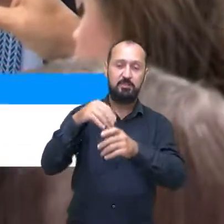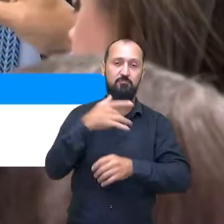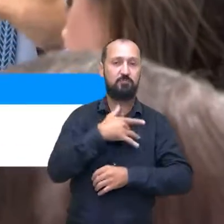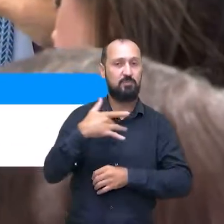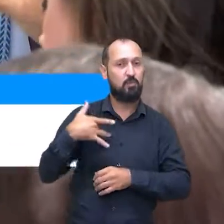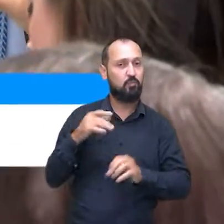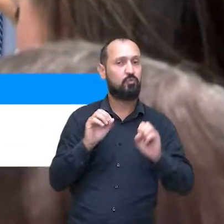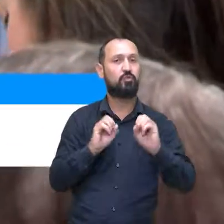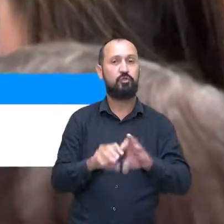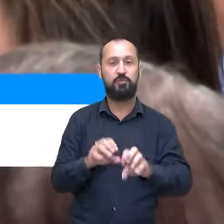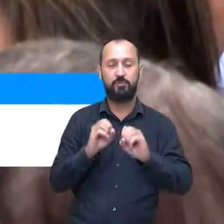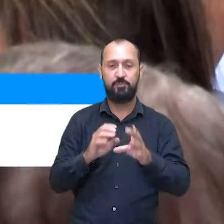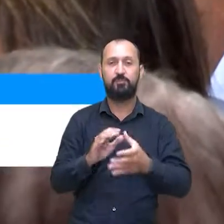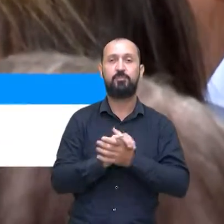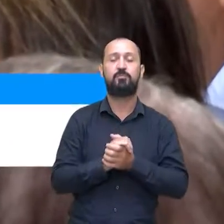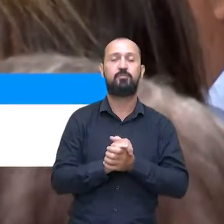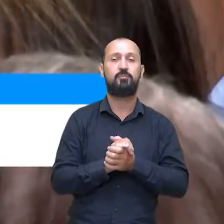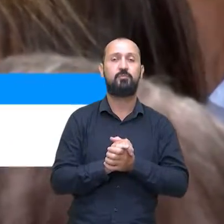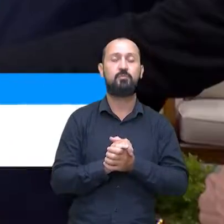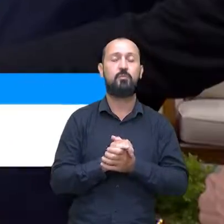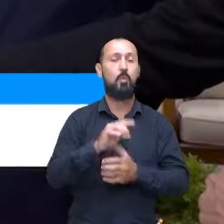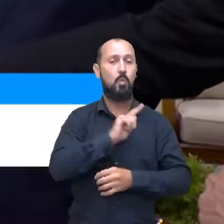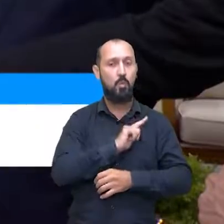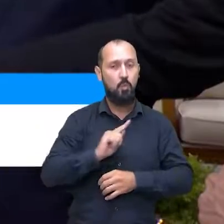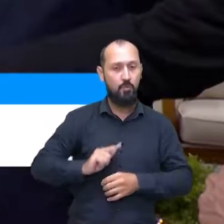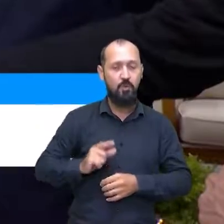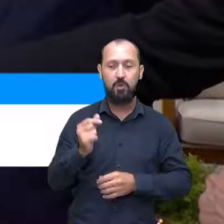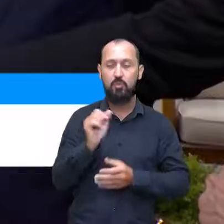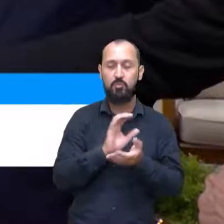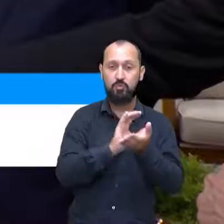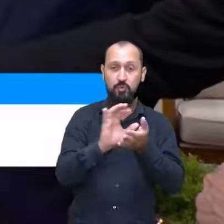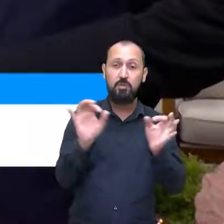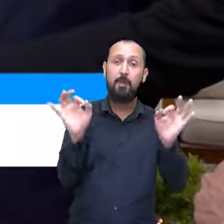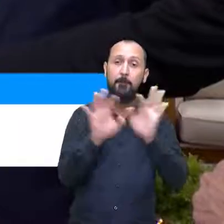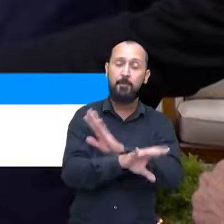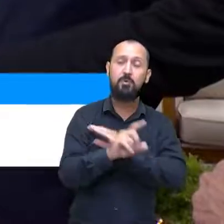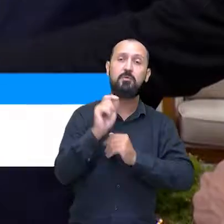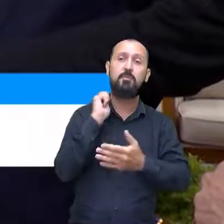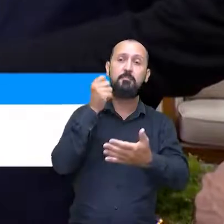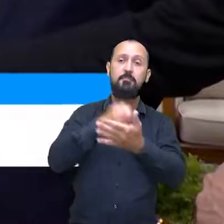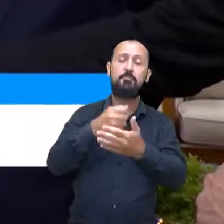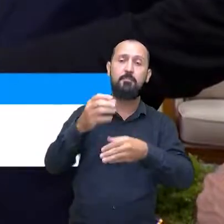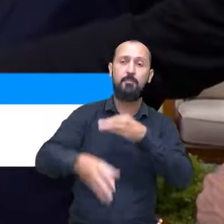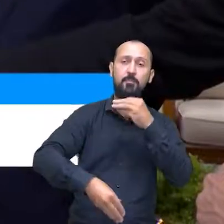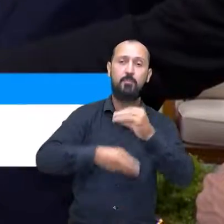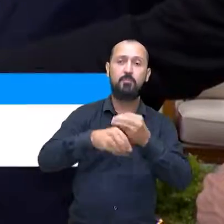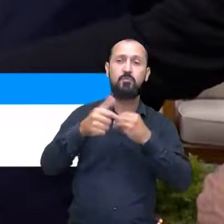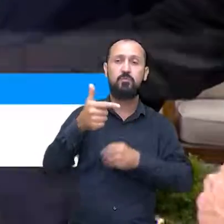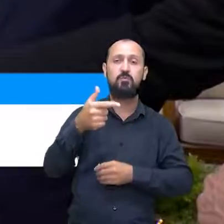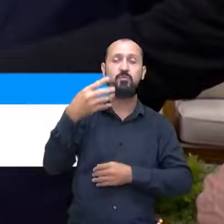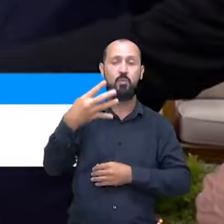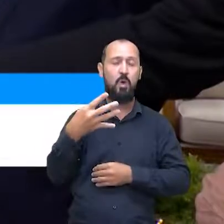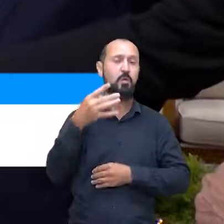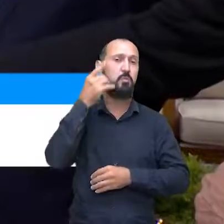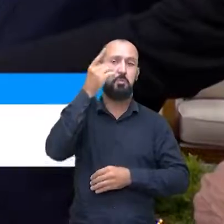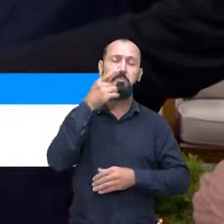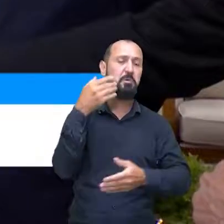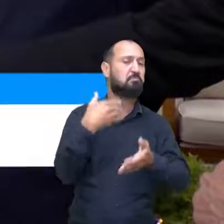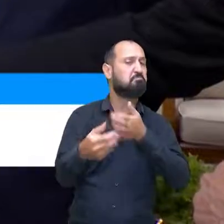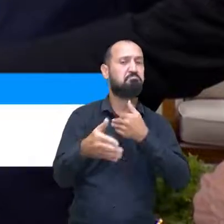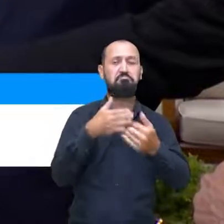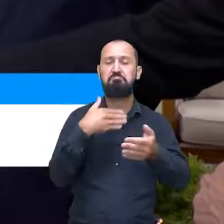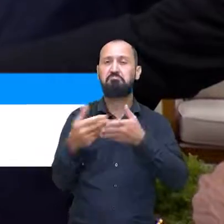às áreas da saúde e educação. O governo está com os recursos prontos. A gente paga as emendas dos 24